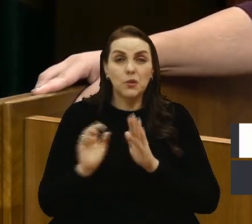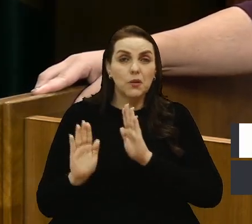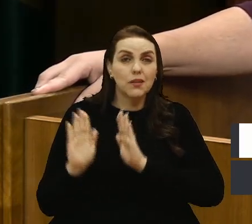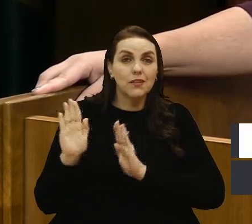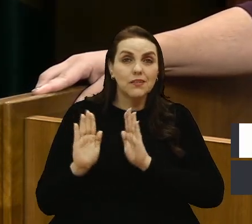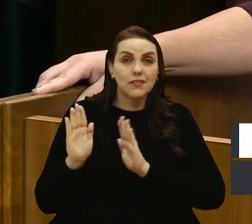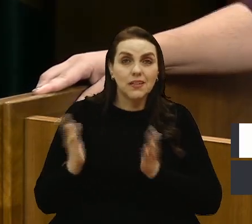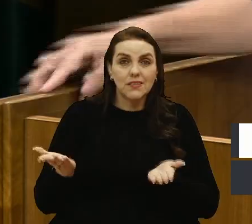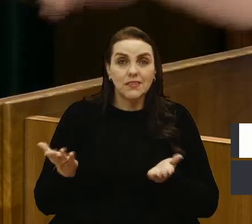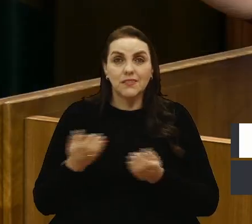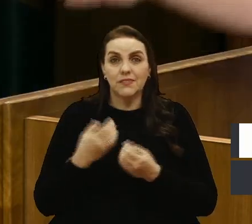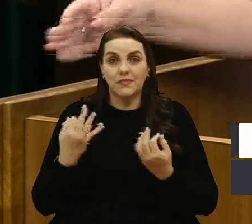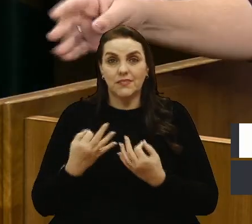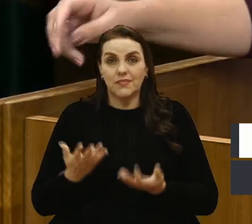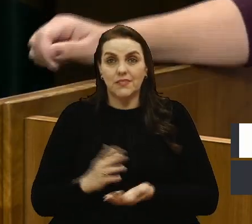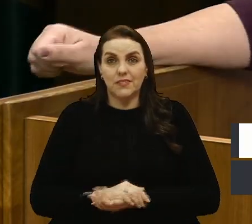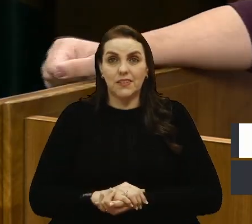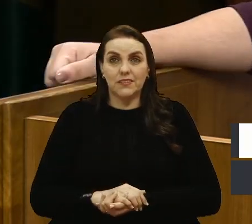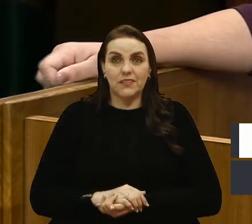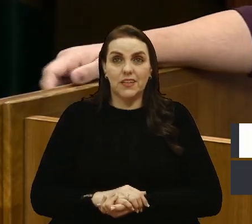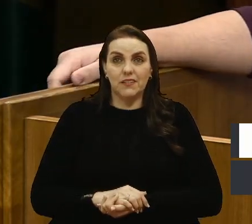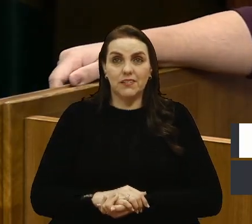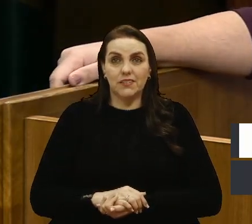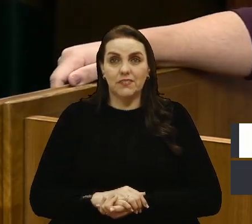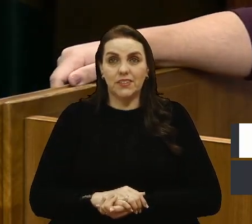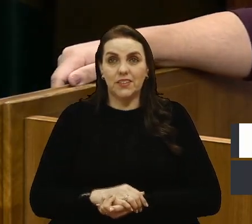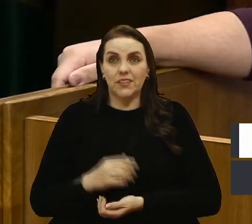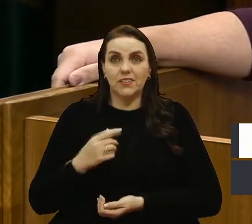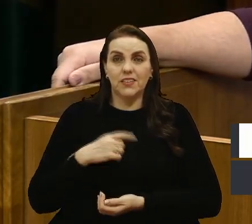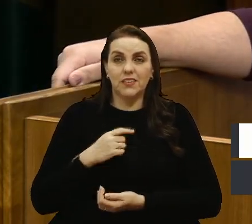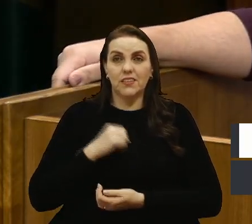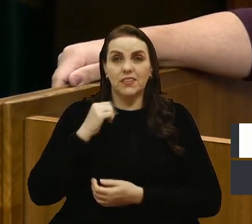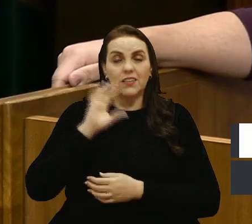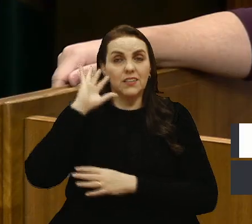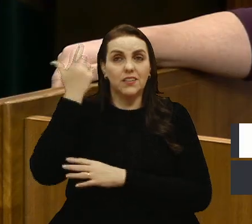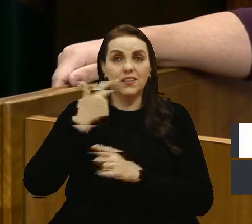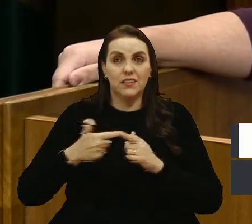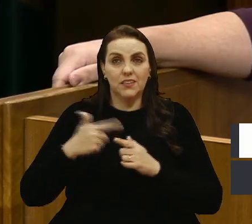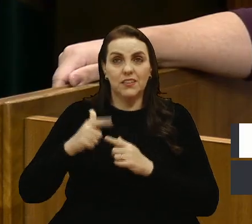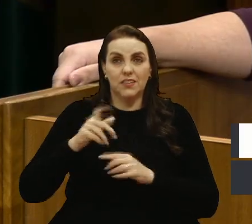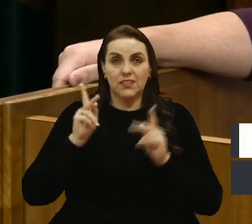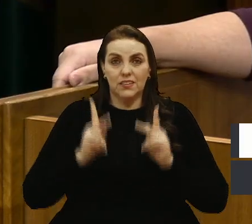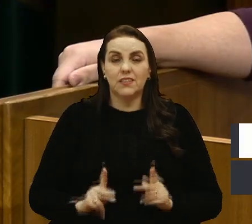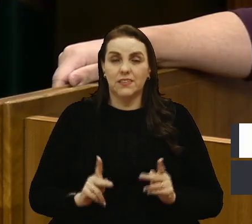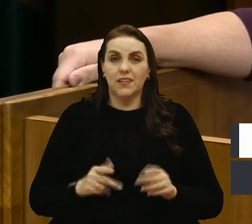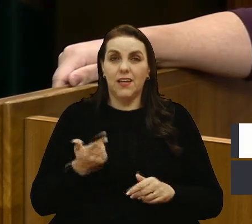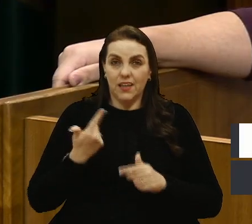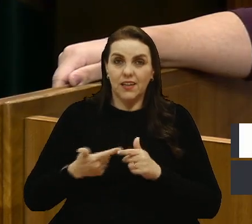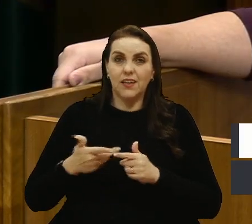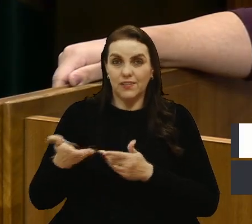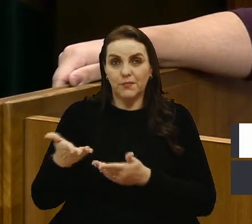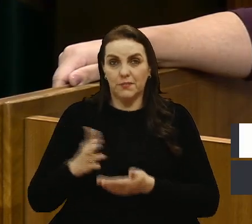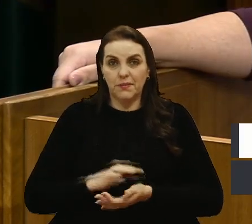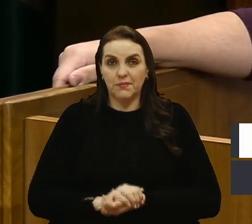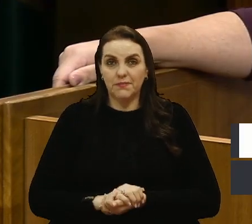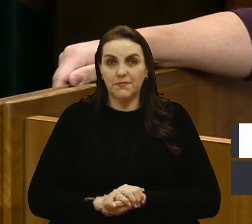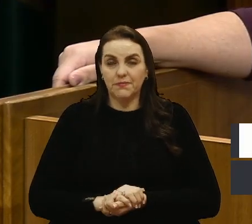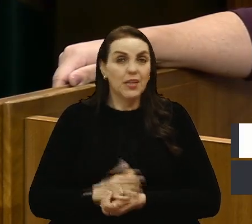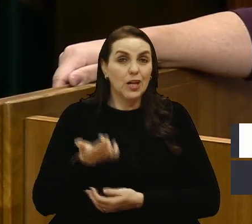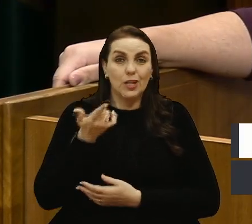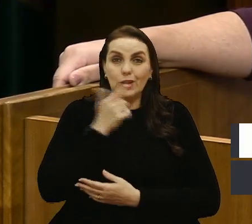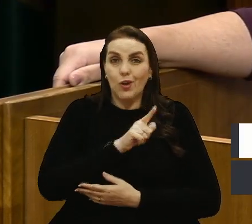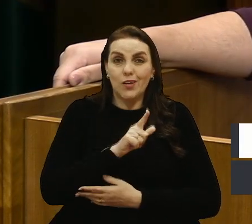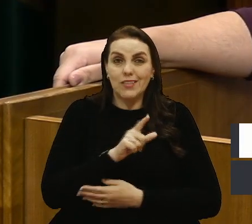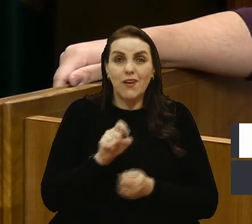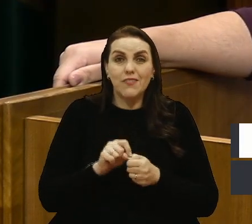licitação bem feita e que resolva o problema das pessoas. Esse que é o problema. Não conseguem fazer